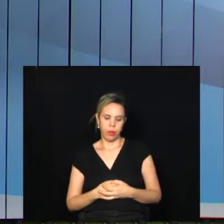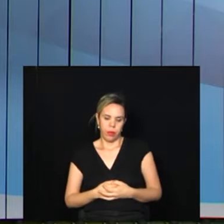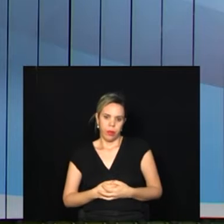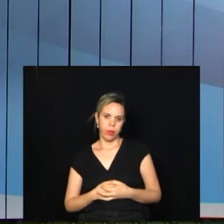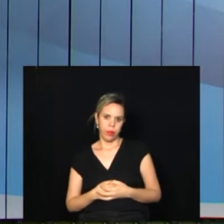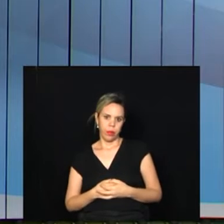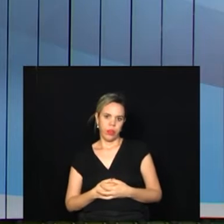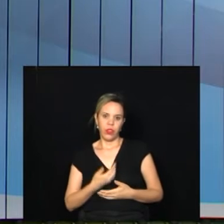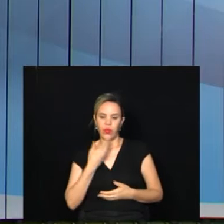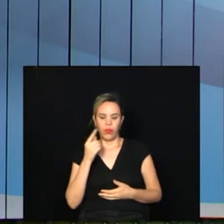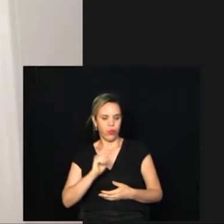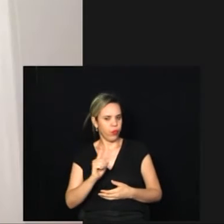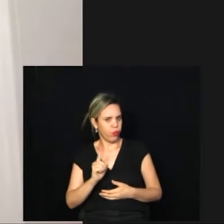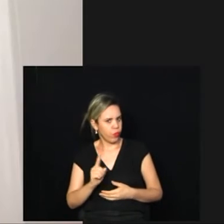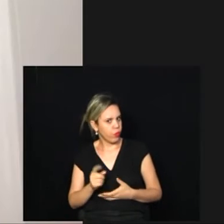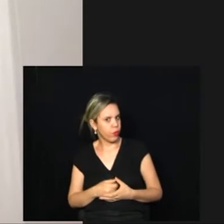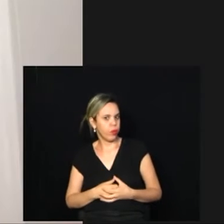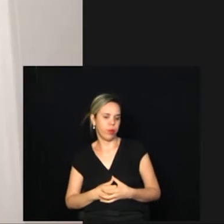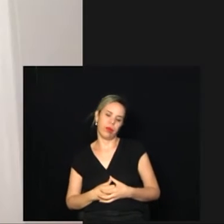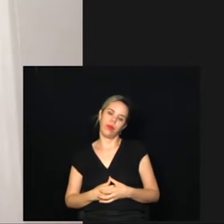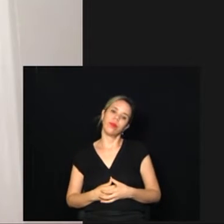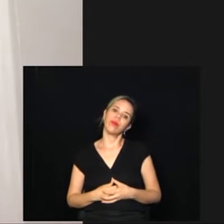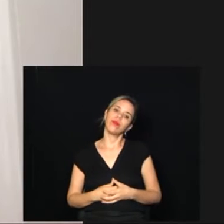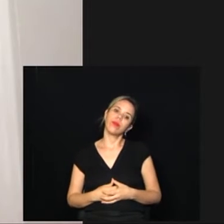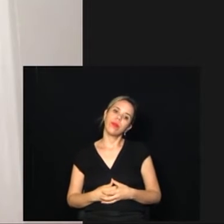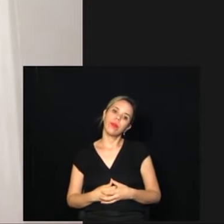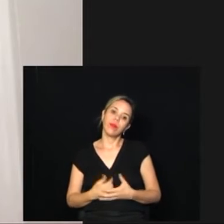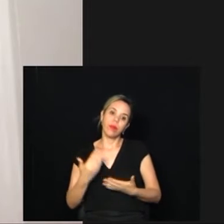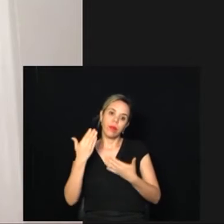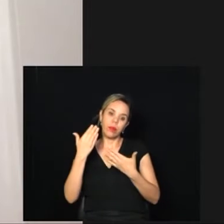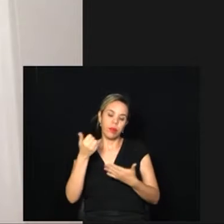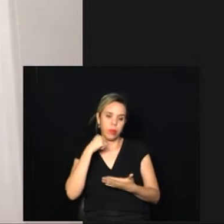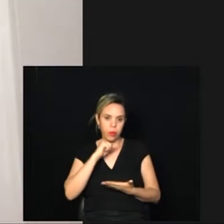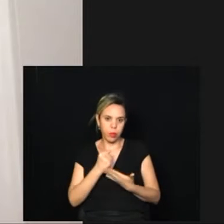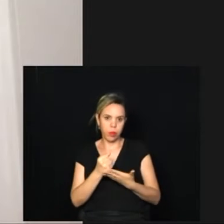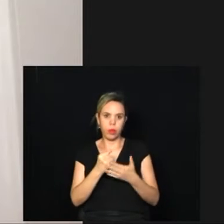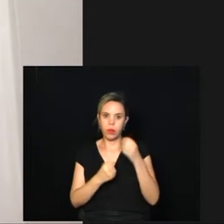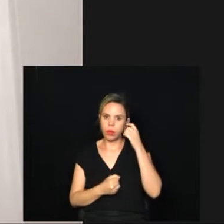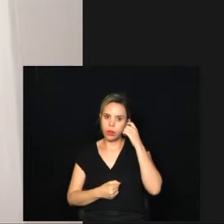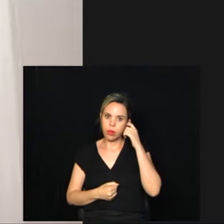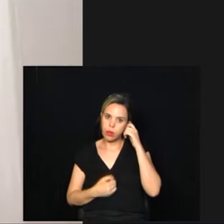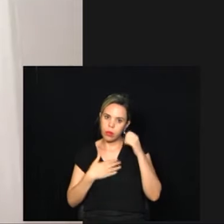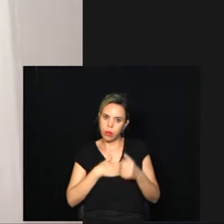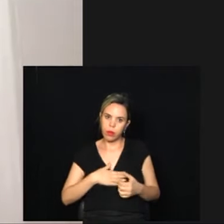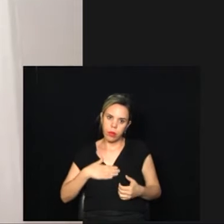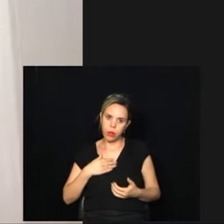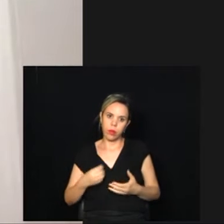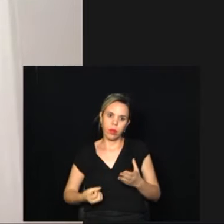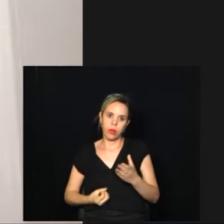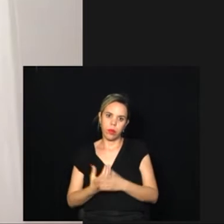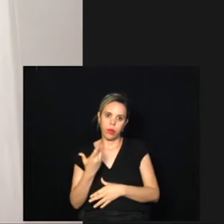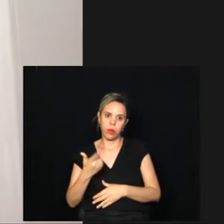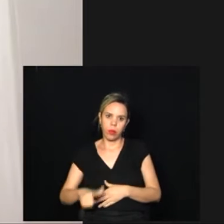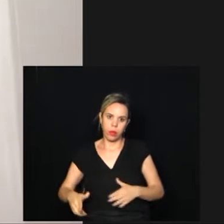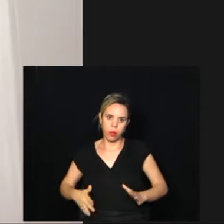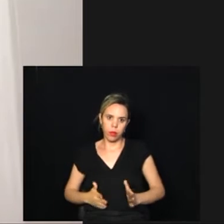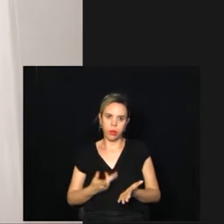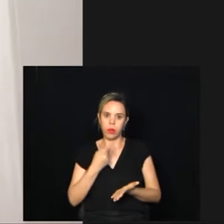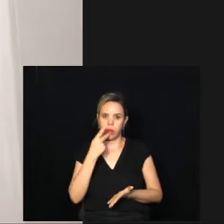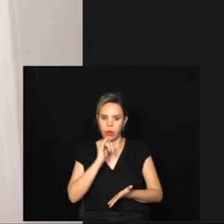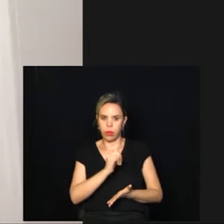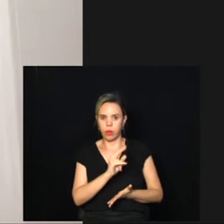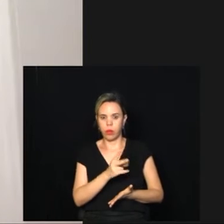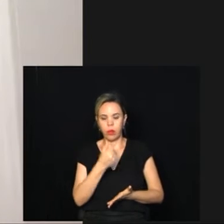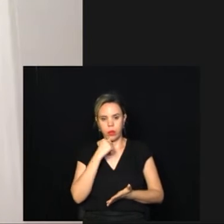Gabriel, não foi fácil e... graças à minha mãe, ela me fez nascer por 2 vezes, eu sempre digo isso para